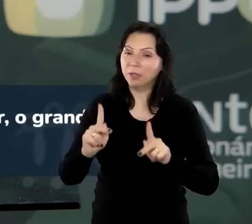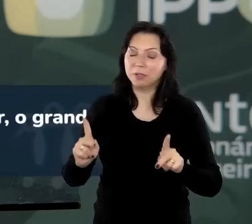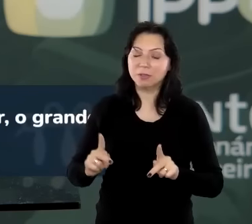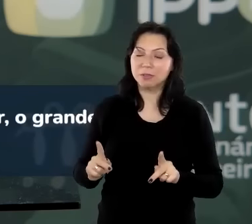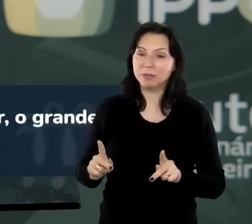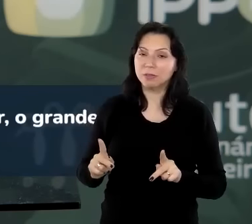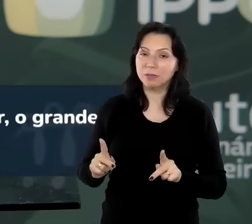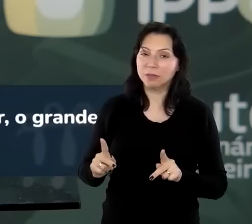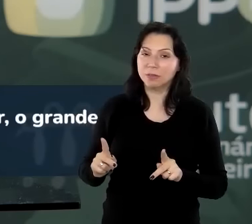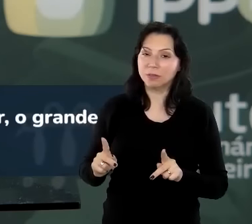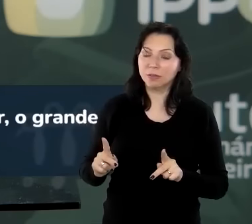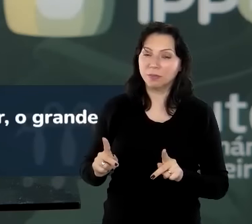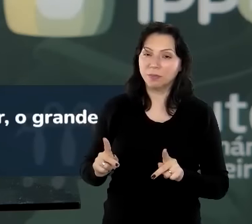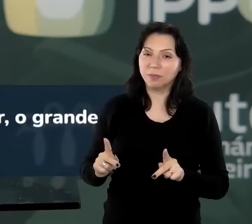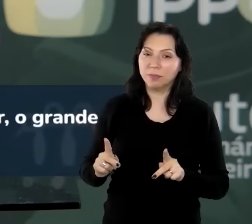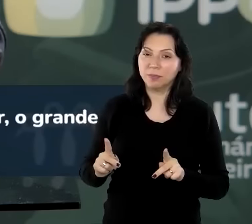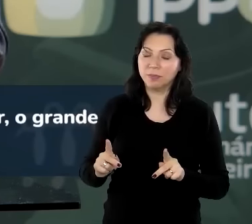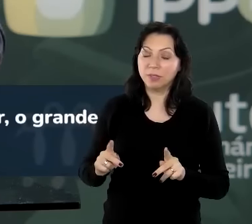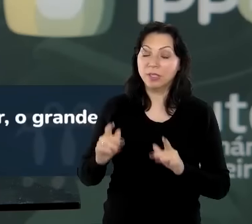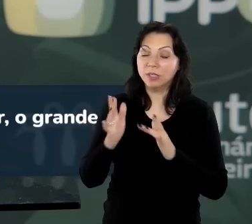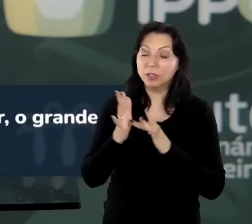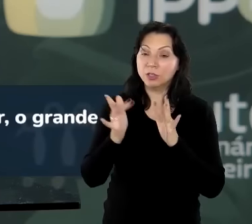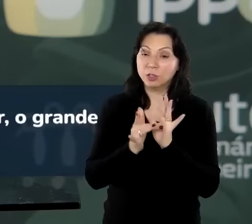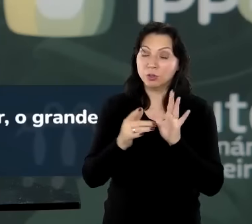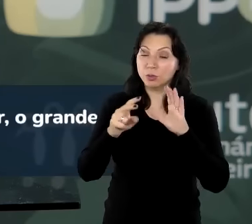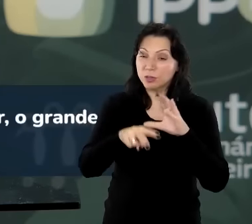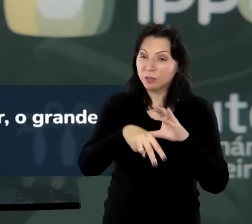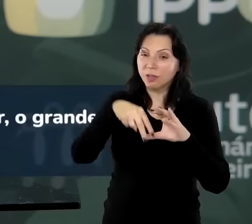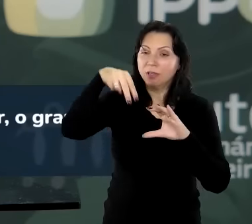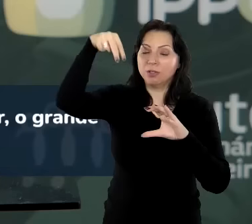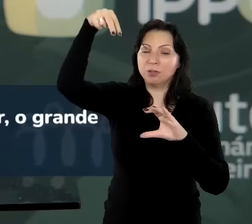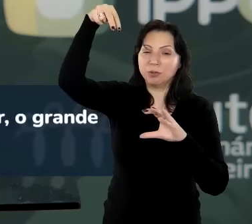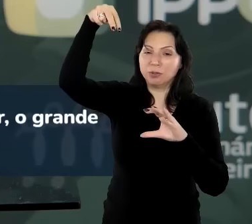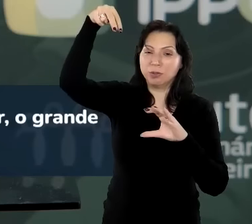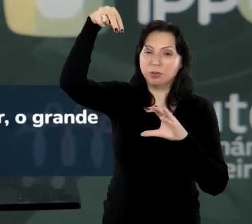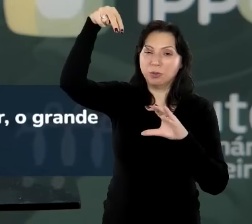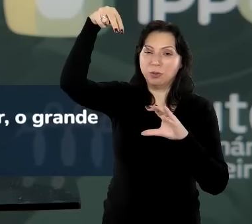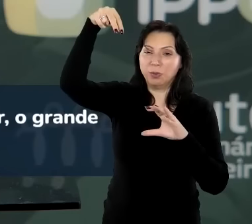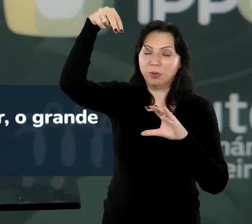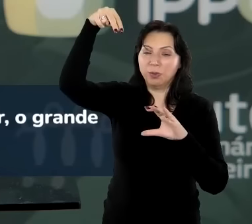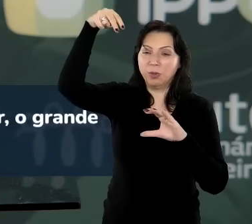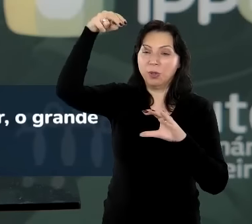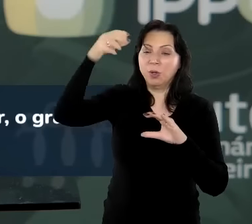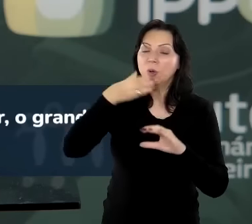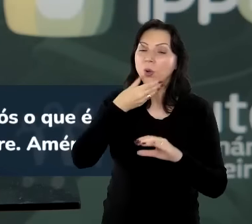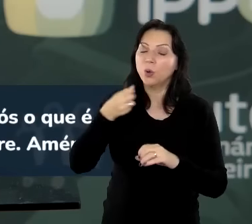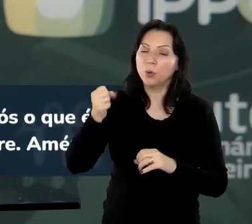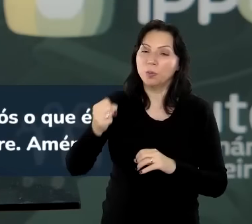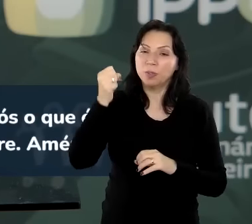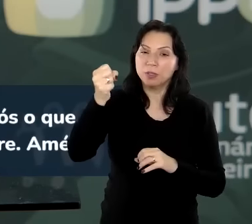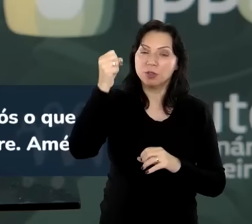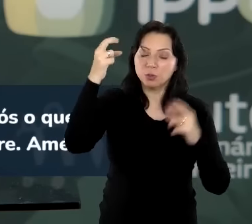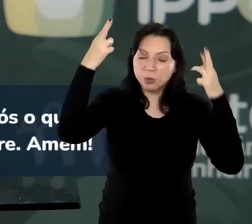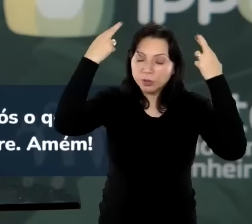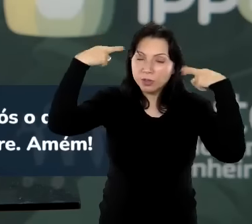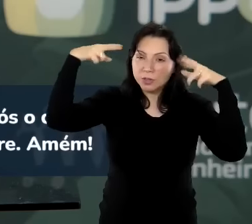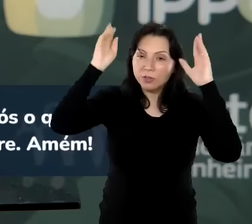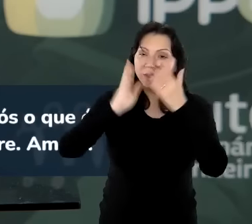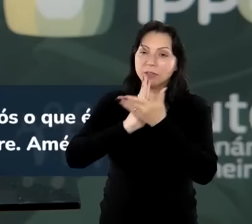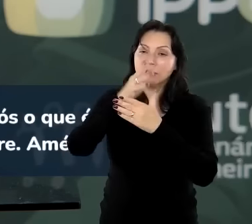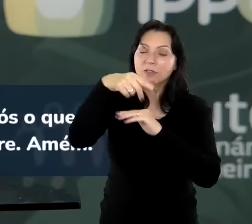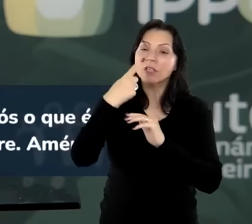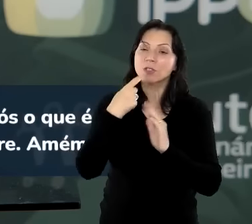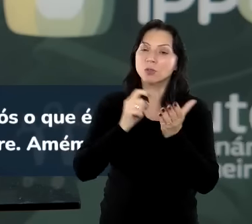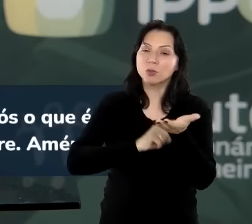a trazer dentre os mortos a Jesus nosso Senhor, o grande pastor das ovelhas, pelo sangue da eterna aliança,